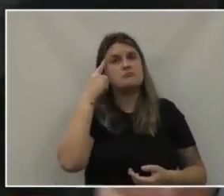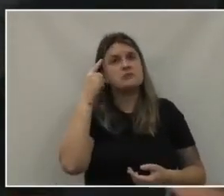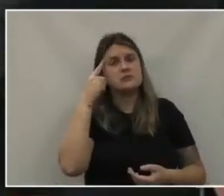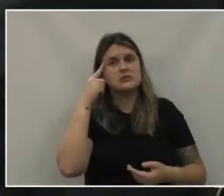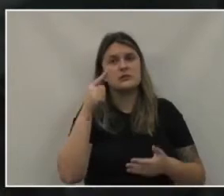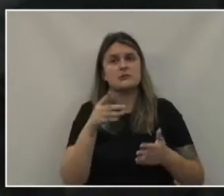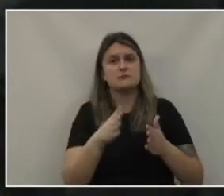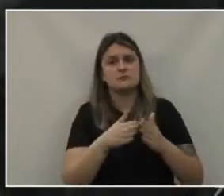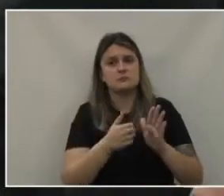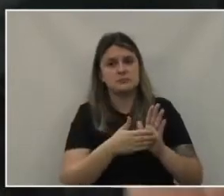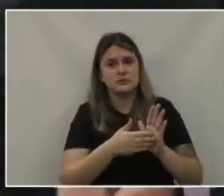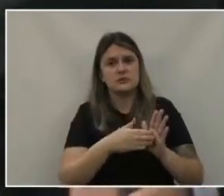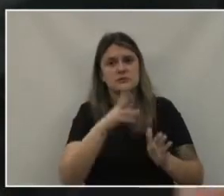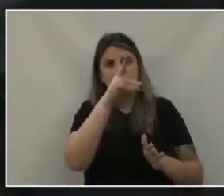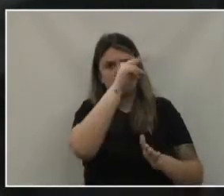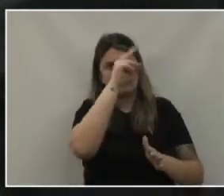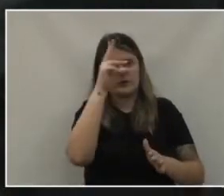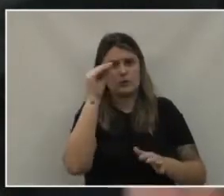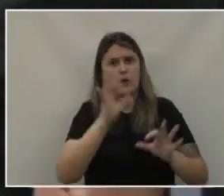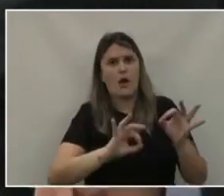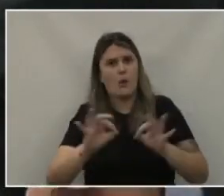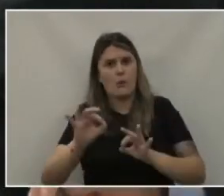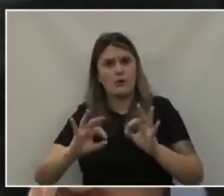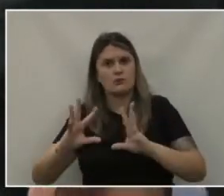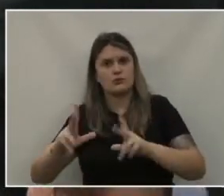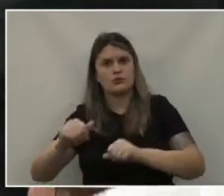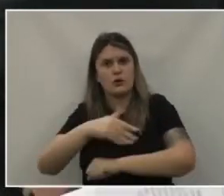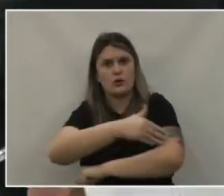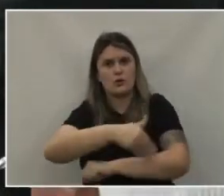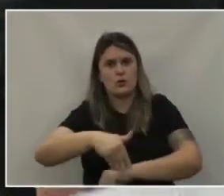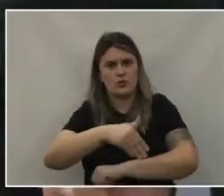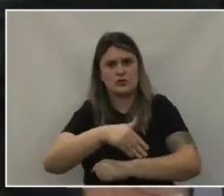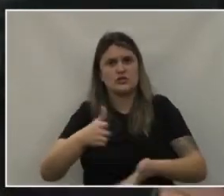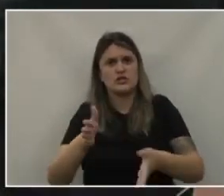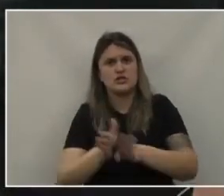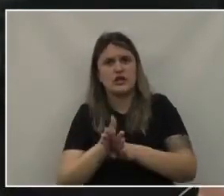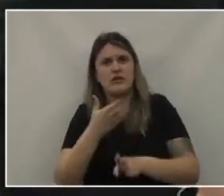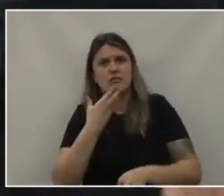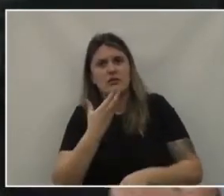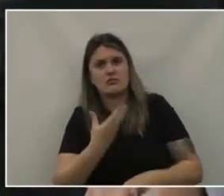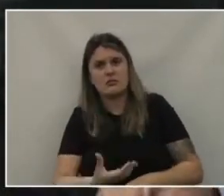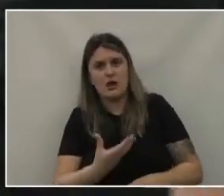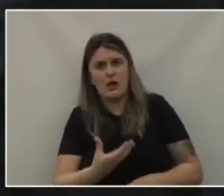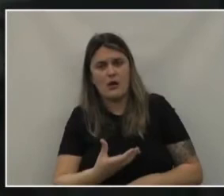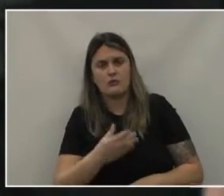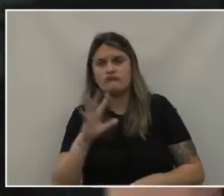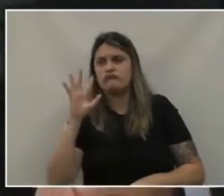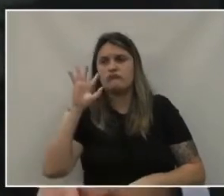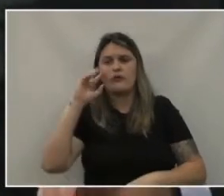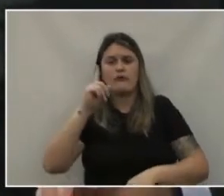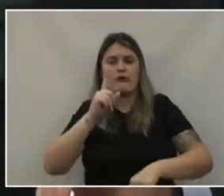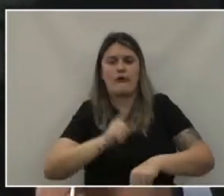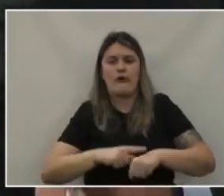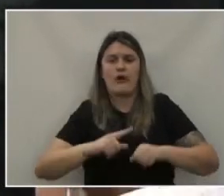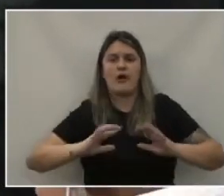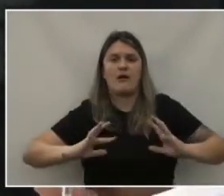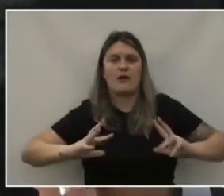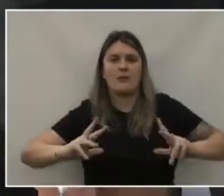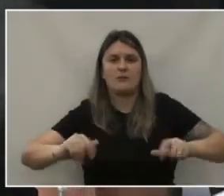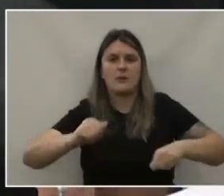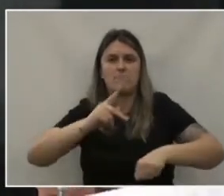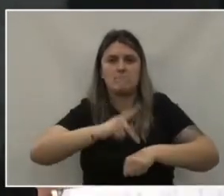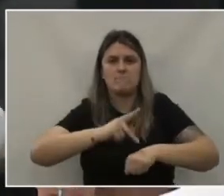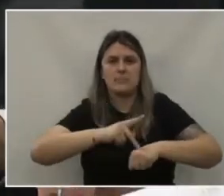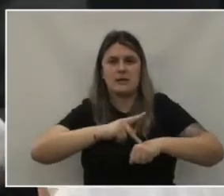pede aí que a prefeitura arrume todas as ruas da cidade. Chegando no final do ano, não resolve passar a patrola e pegar a